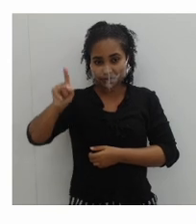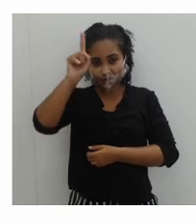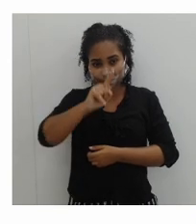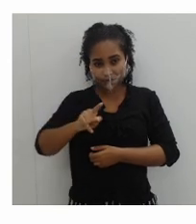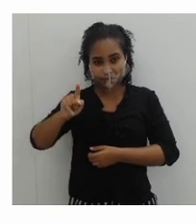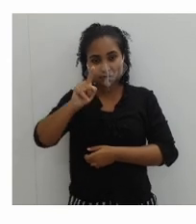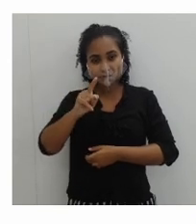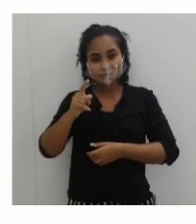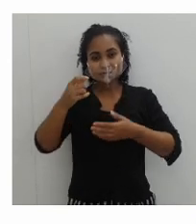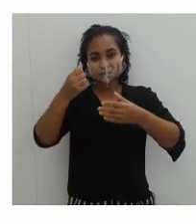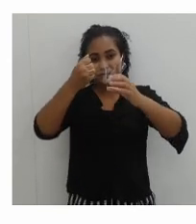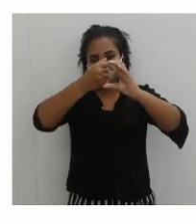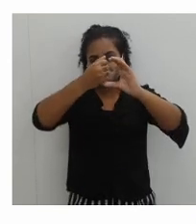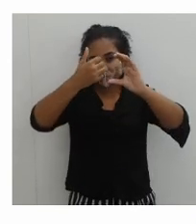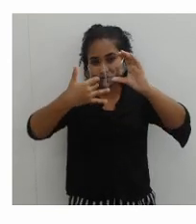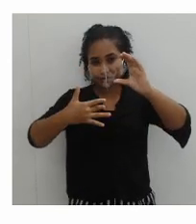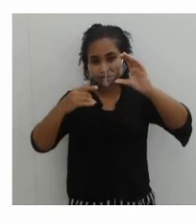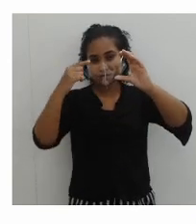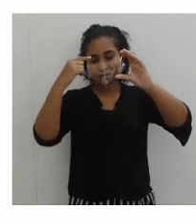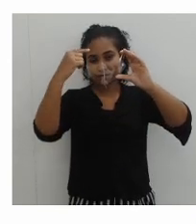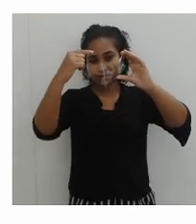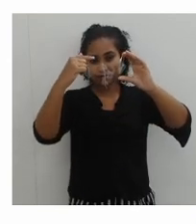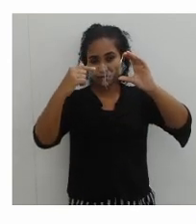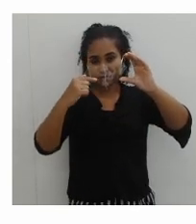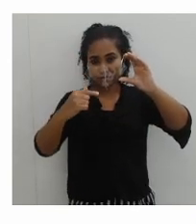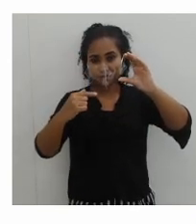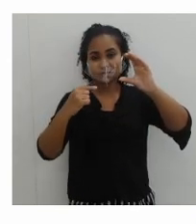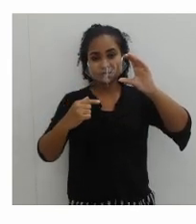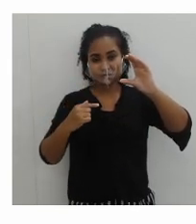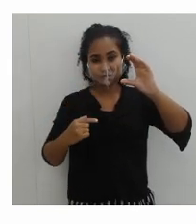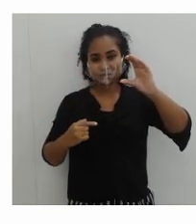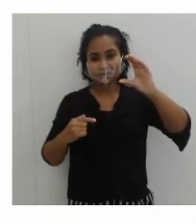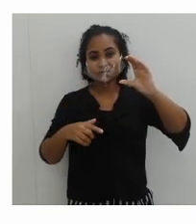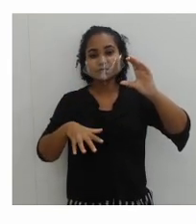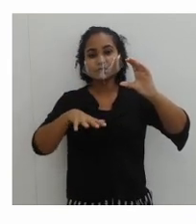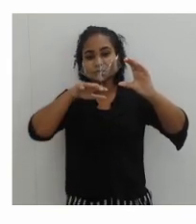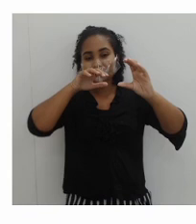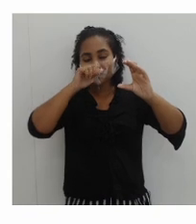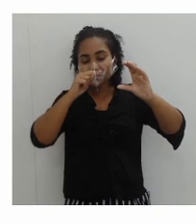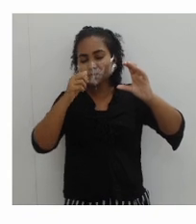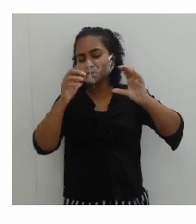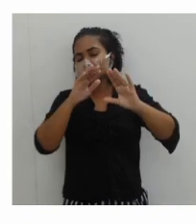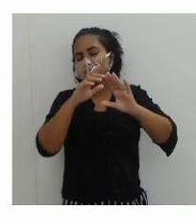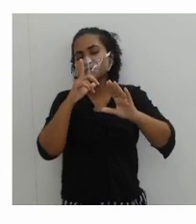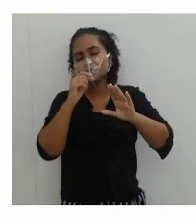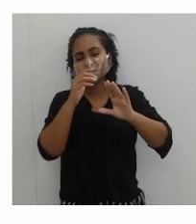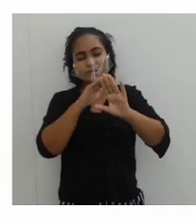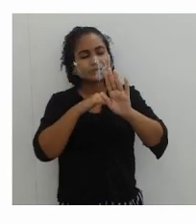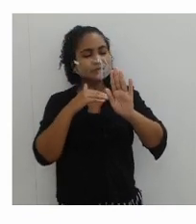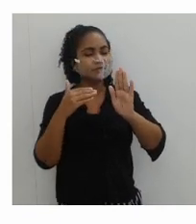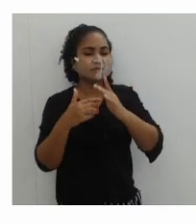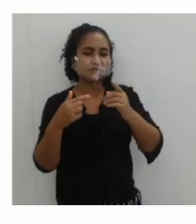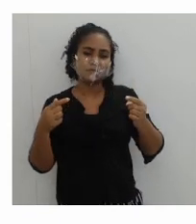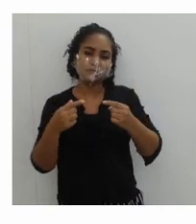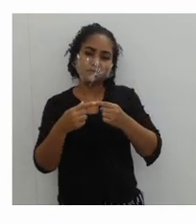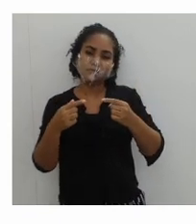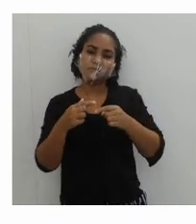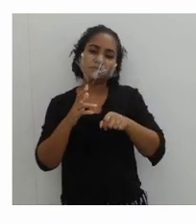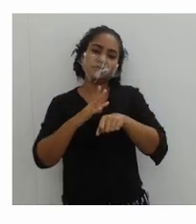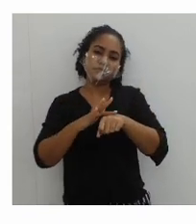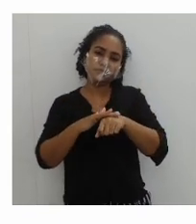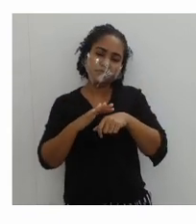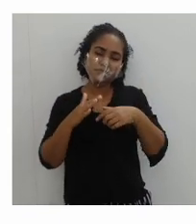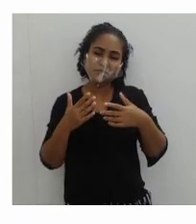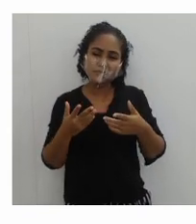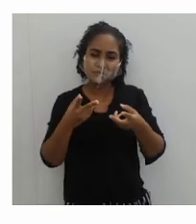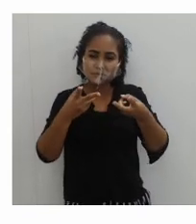Dos resíduos, alimento, ar, água, tudo envolvido com a questão da doença. Então, se